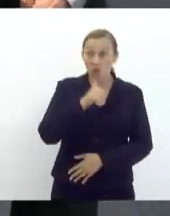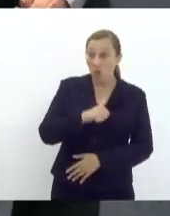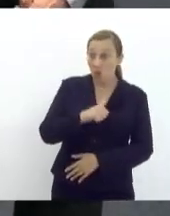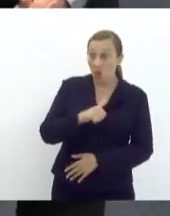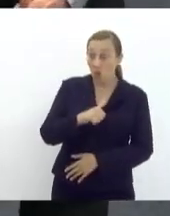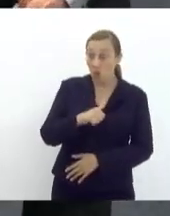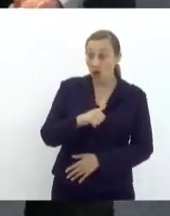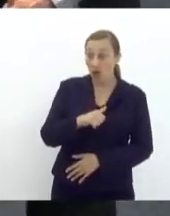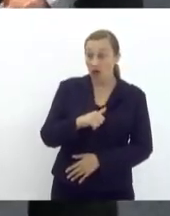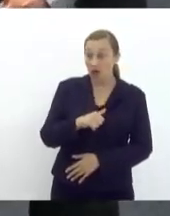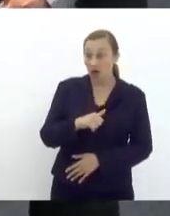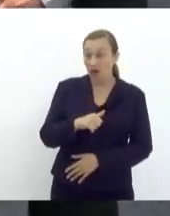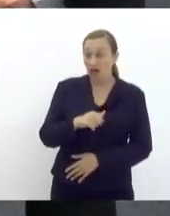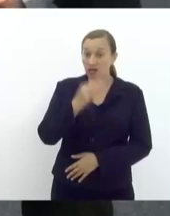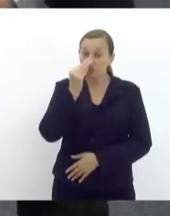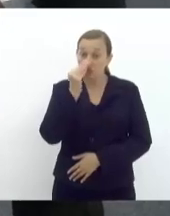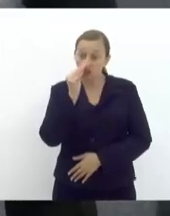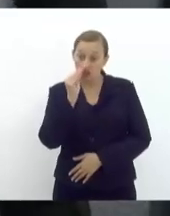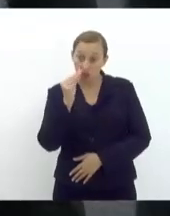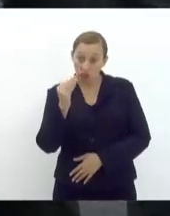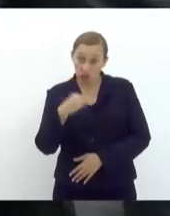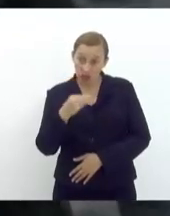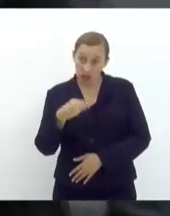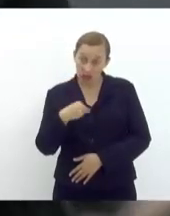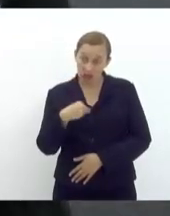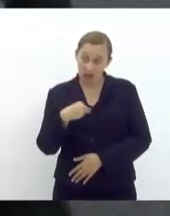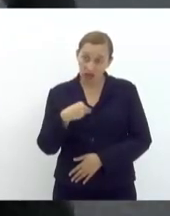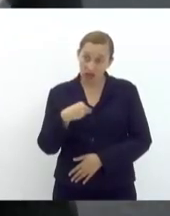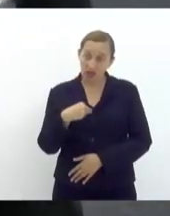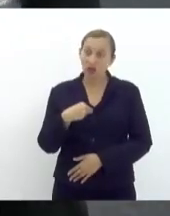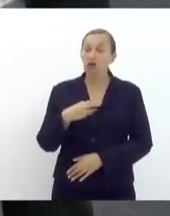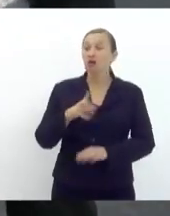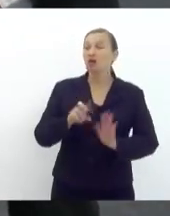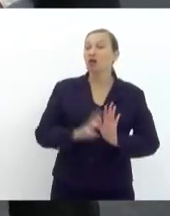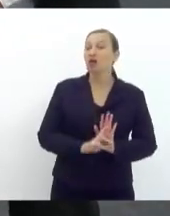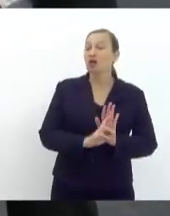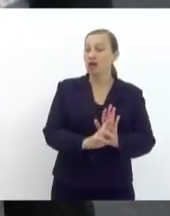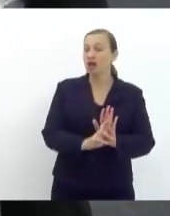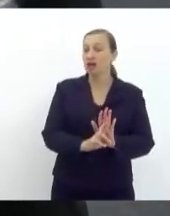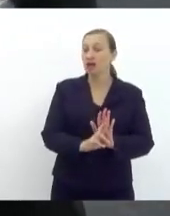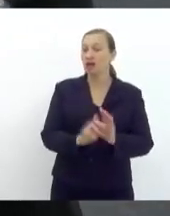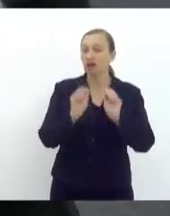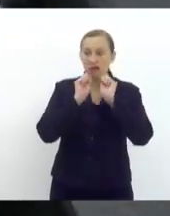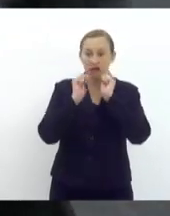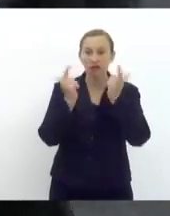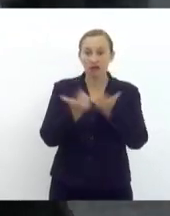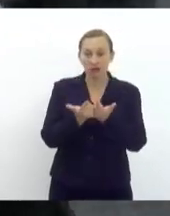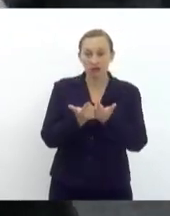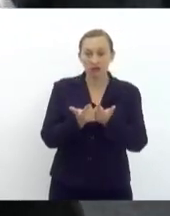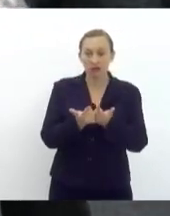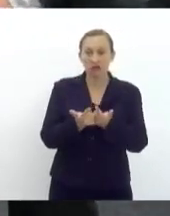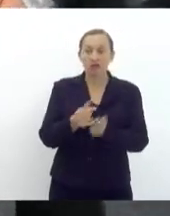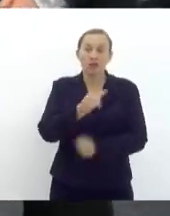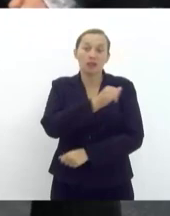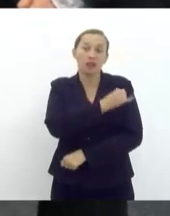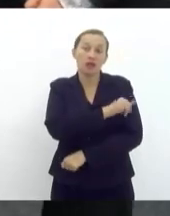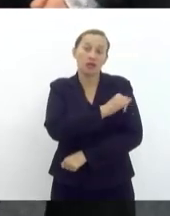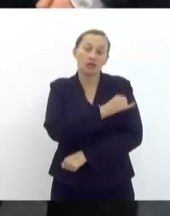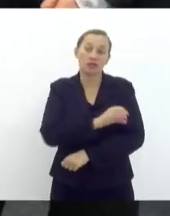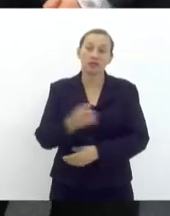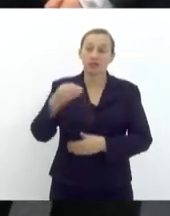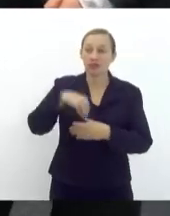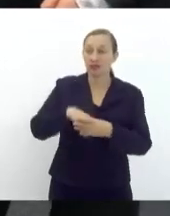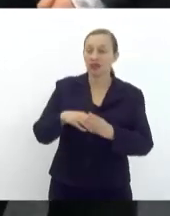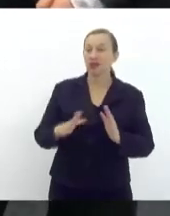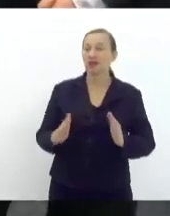ousou a me hostilizar me humilhar no momento que eu representava a Assembleia Legislativa do Rio de Janeiro dentro